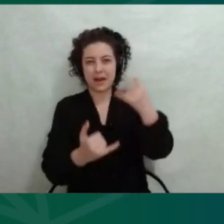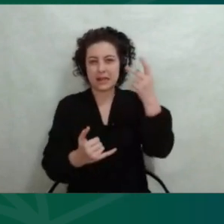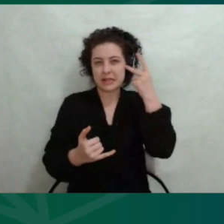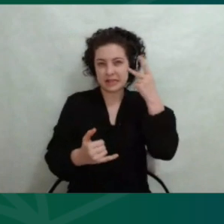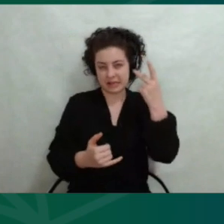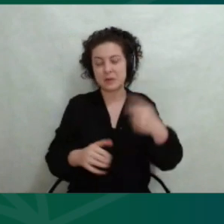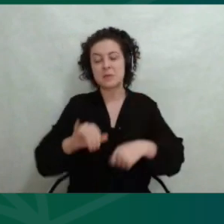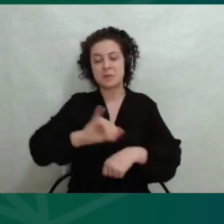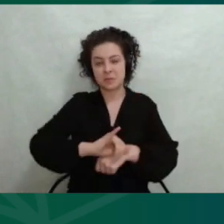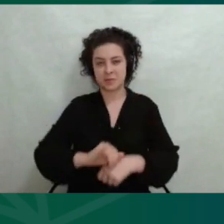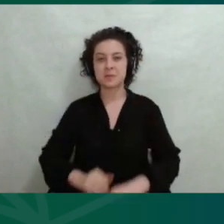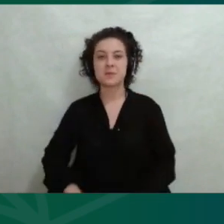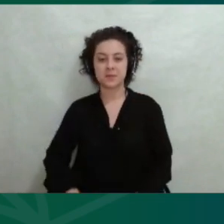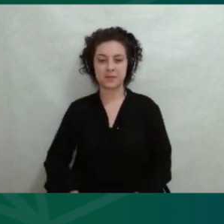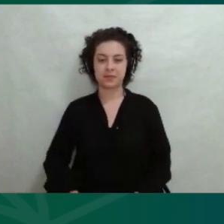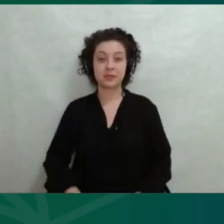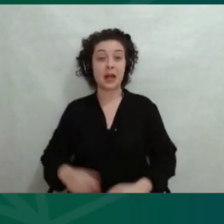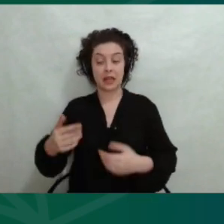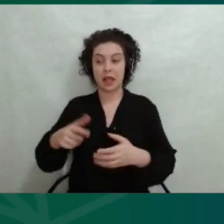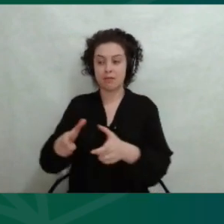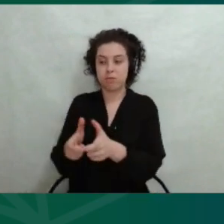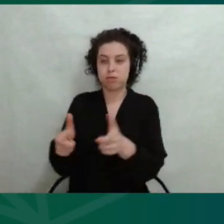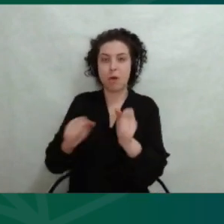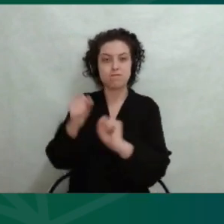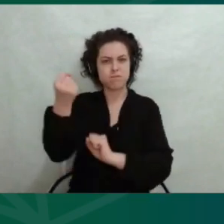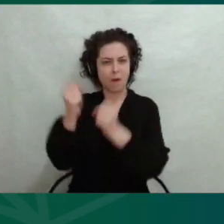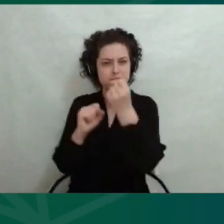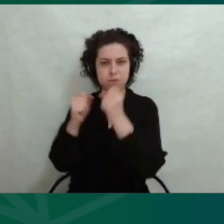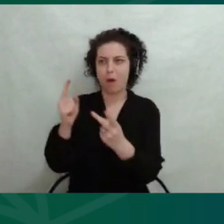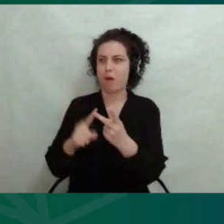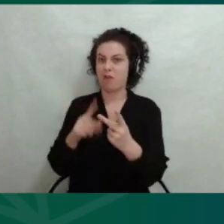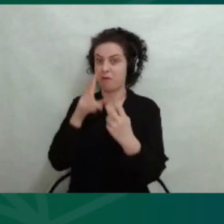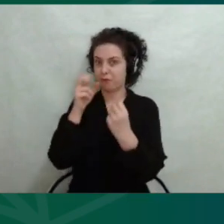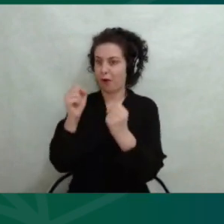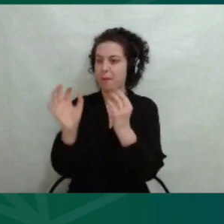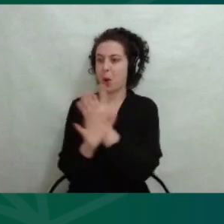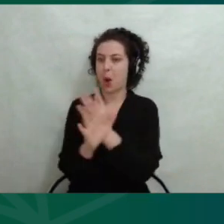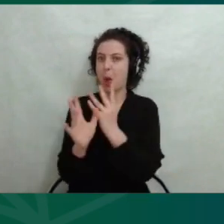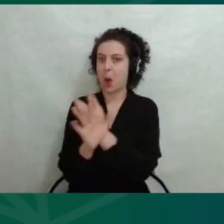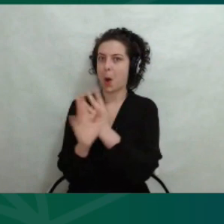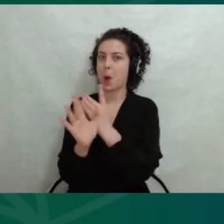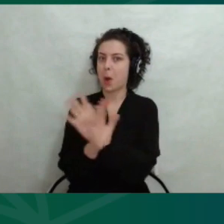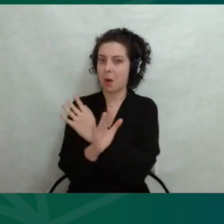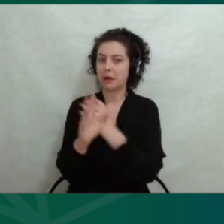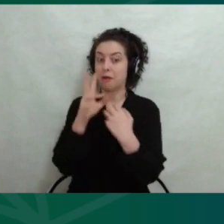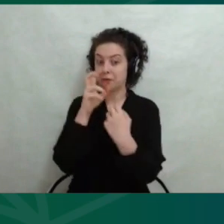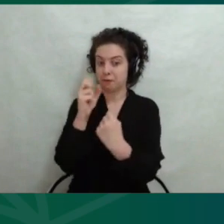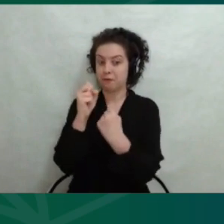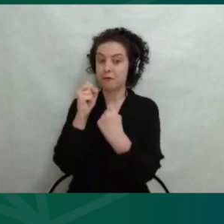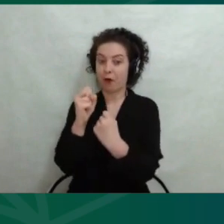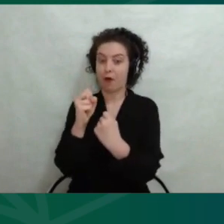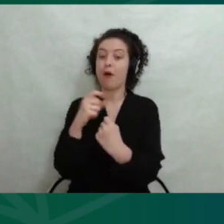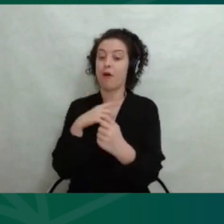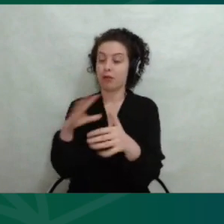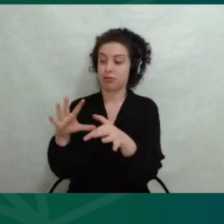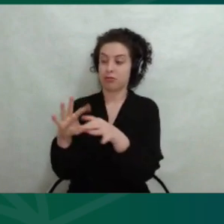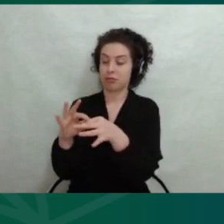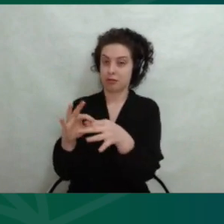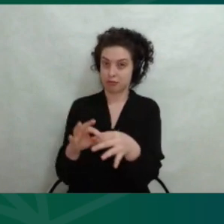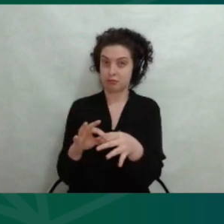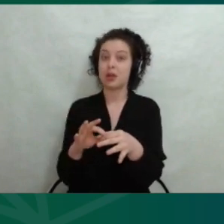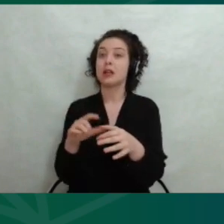Paulo, uma cidade industrial, com uma vida urbana muito forte, tem ligações rodoviárias